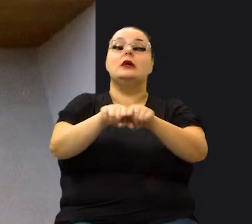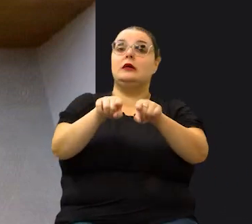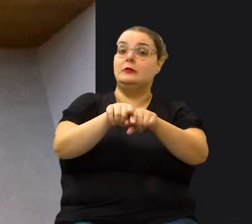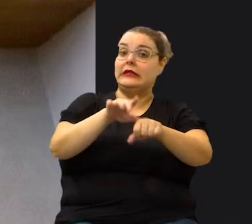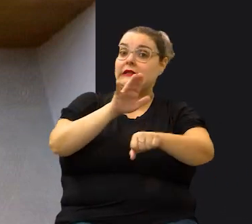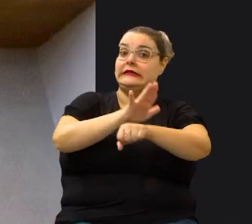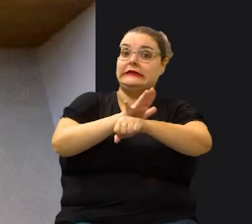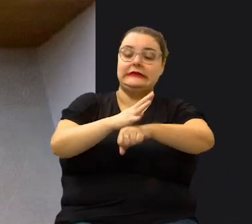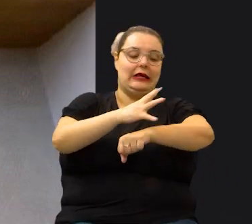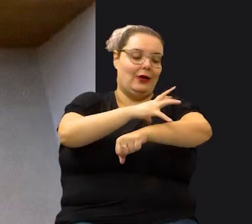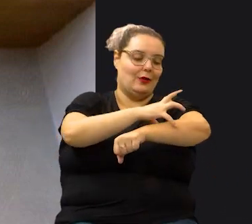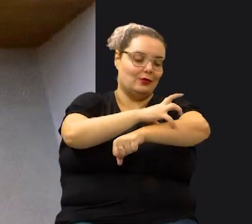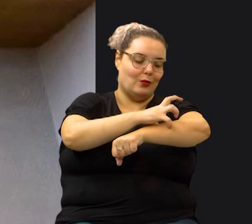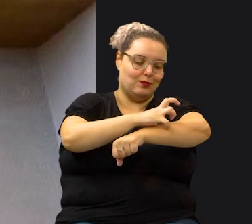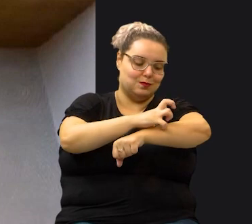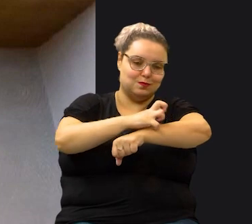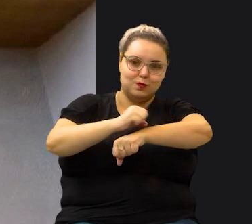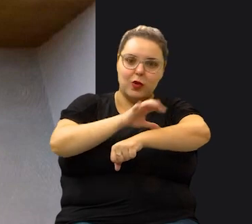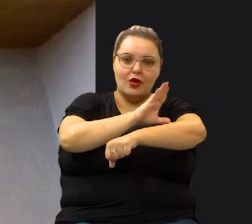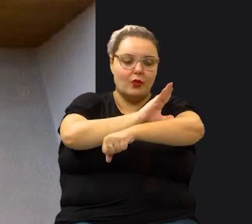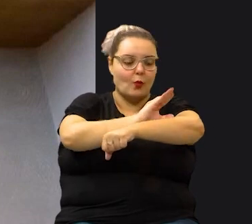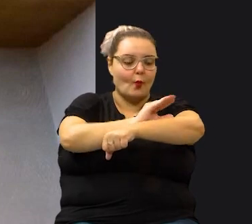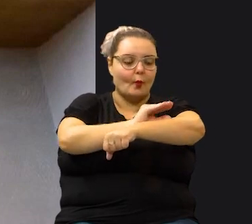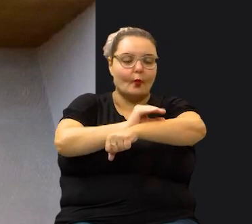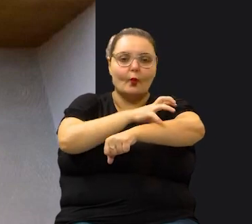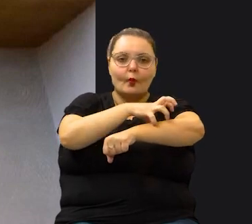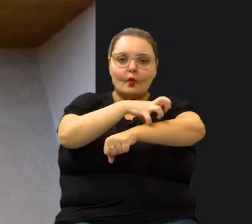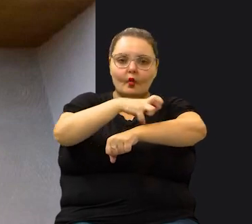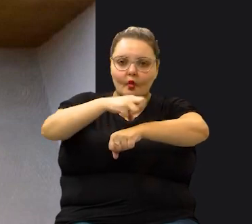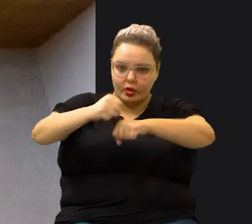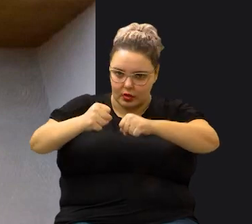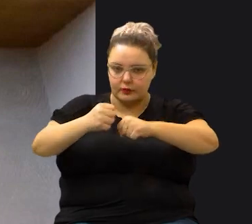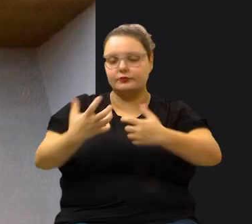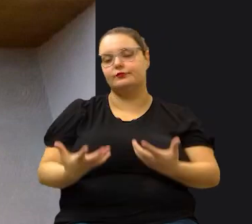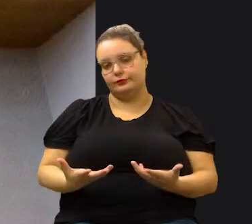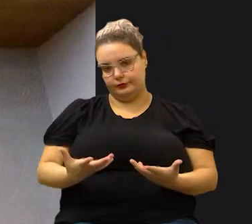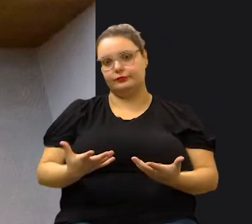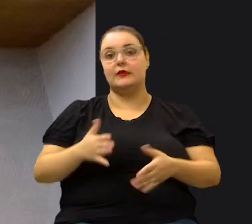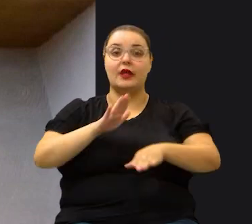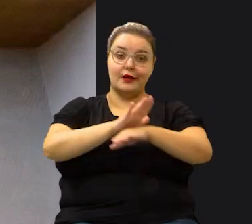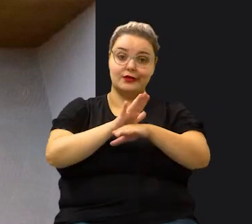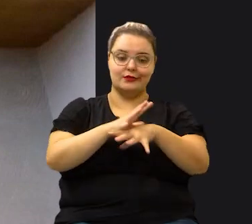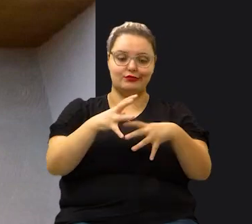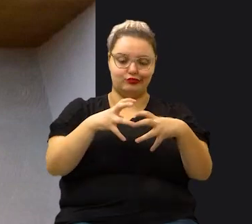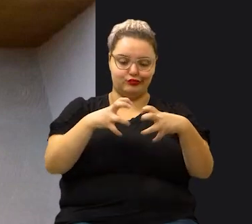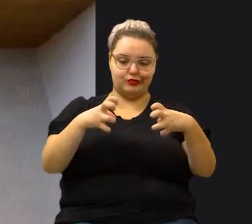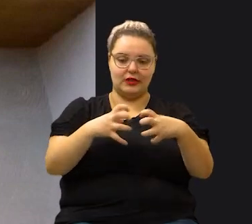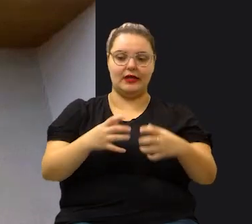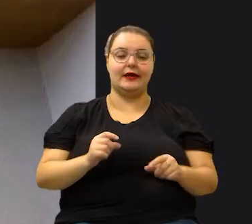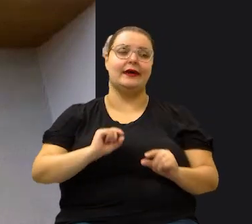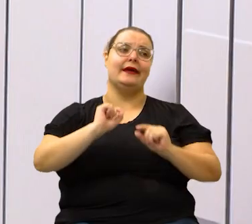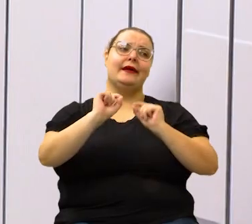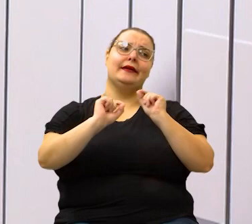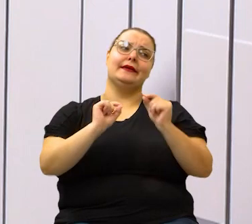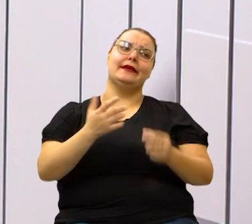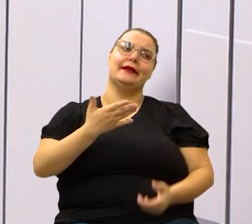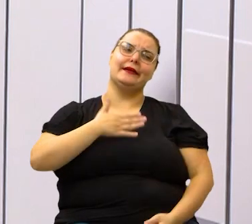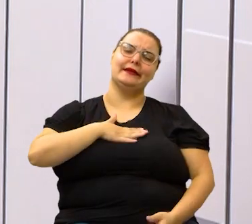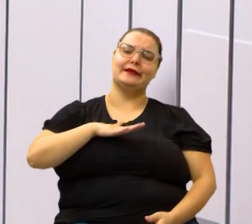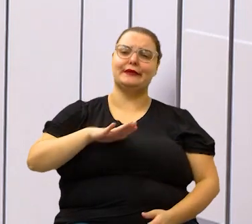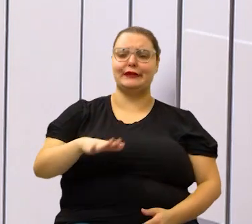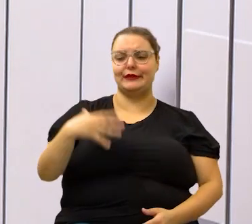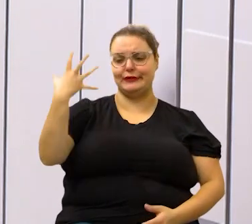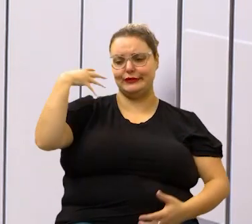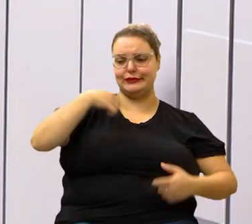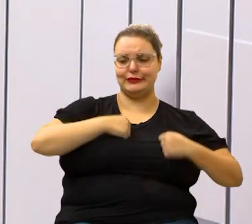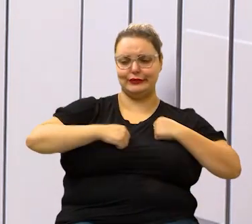ajuda a remover esse manto hidrolipídico da pele e favorece também o ressecamento dela. Quem não gosta de um banho